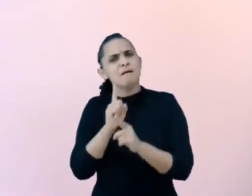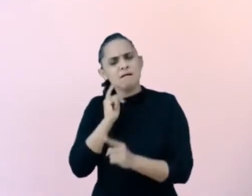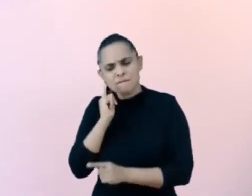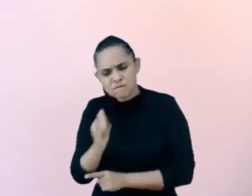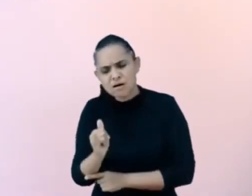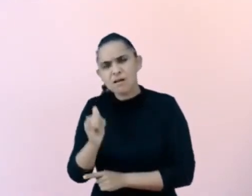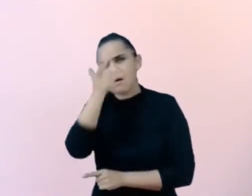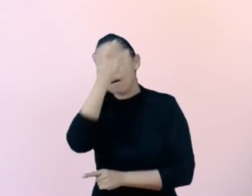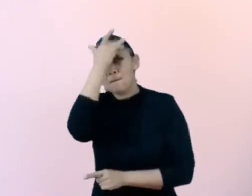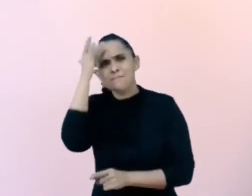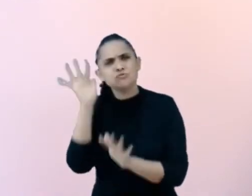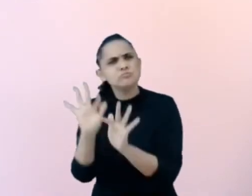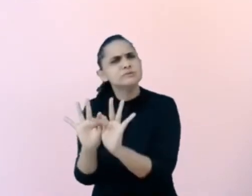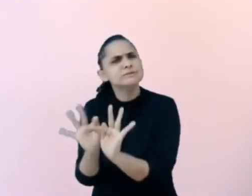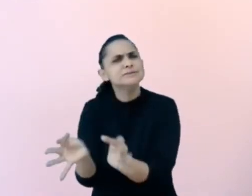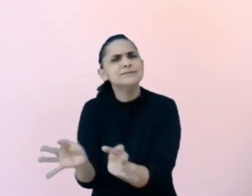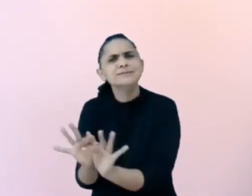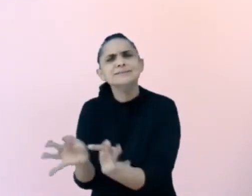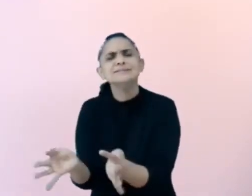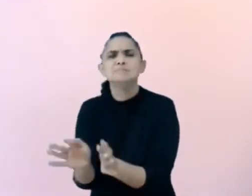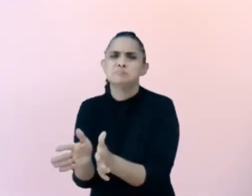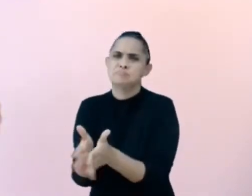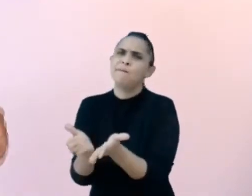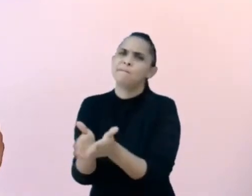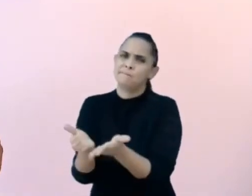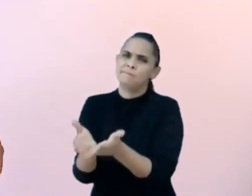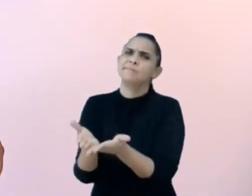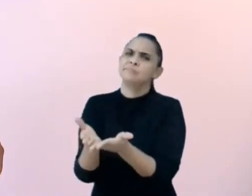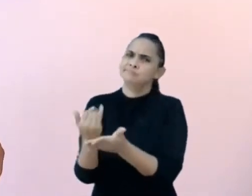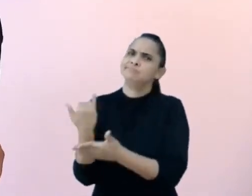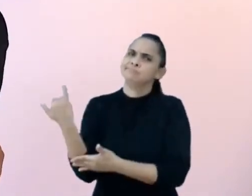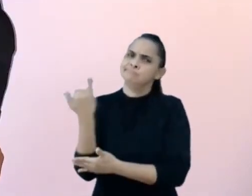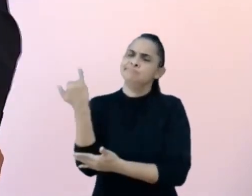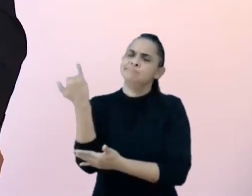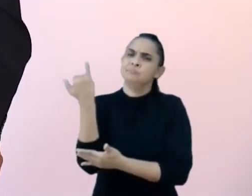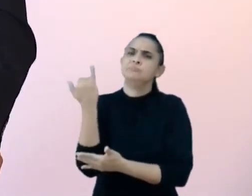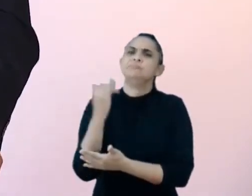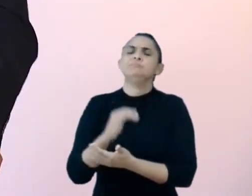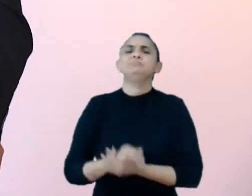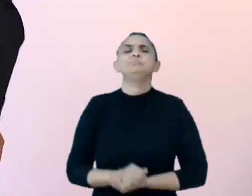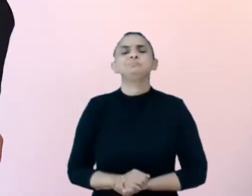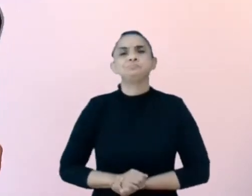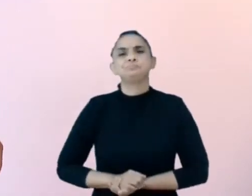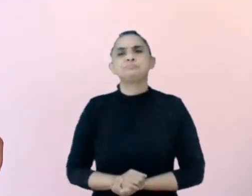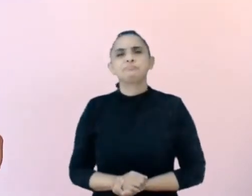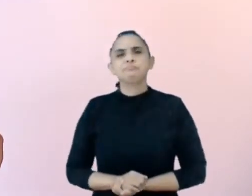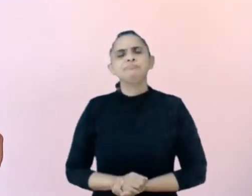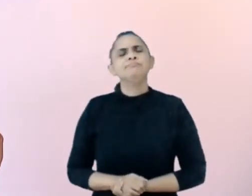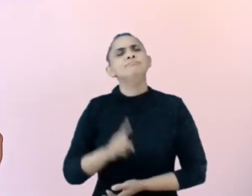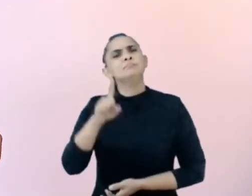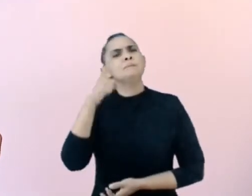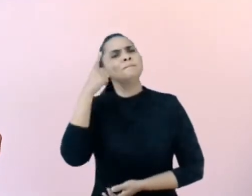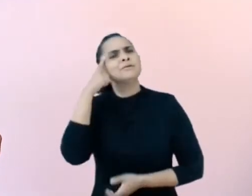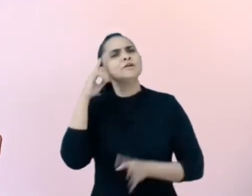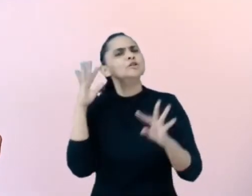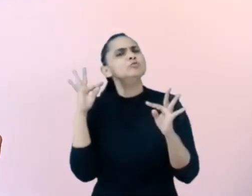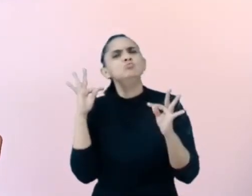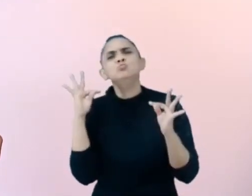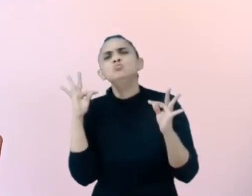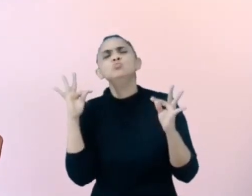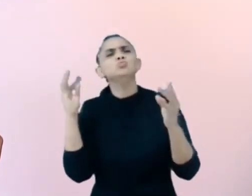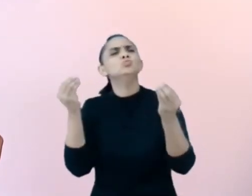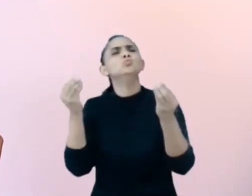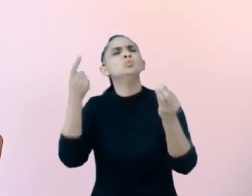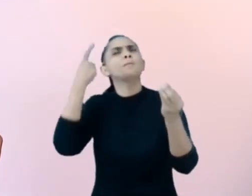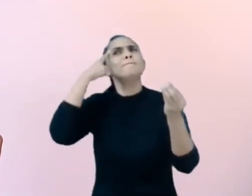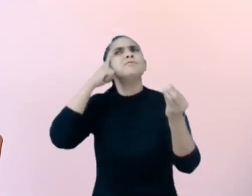mais humildes, pessoas mais pobres. Sabe, tudo isso me faz pensar em nossa